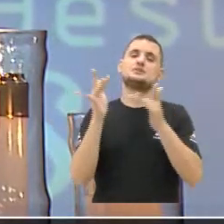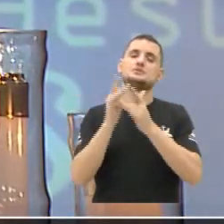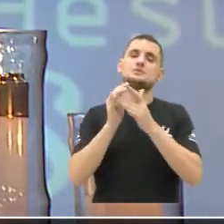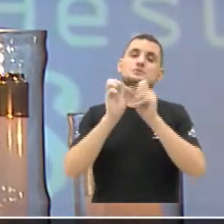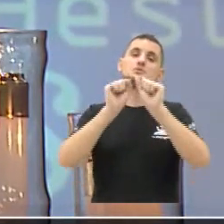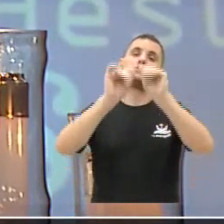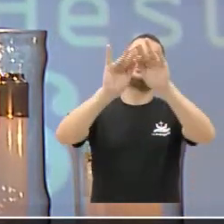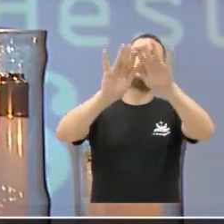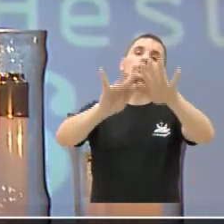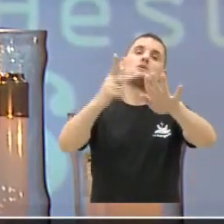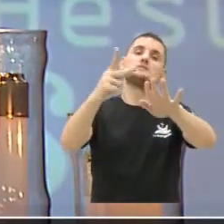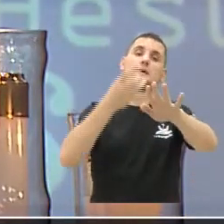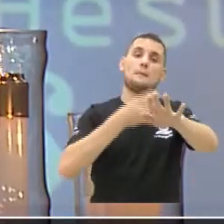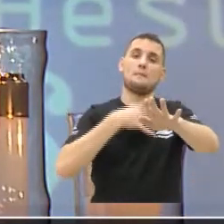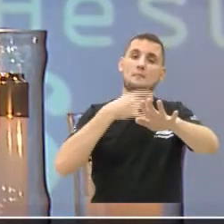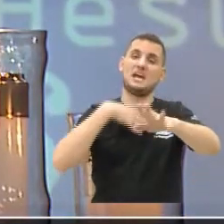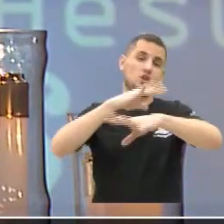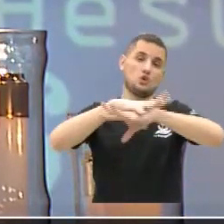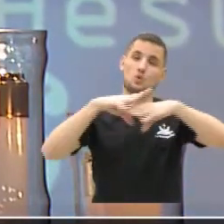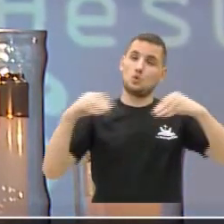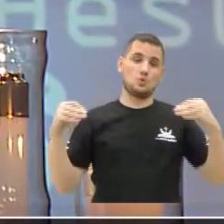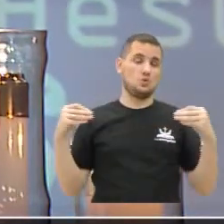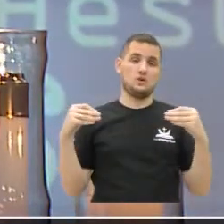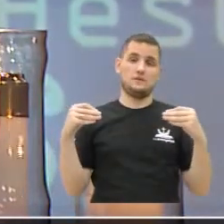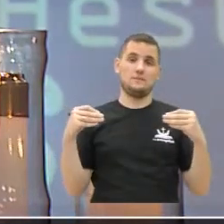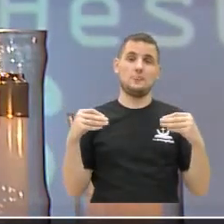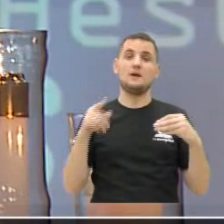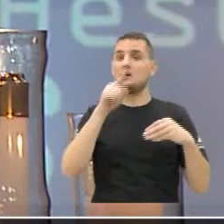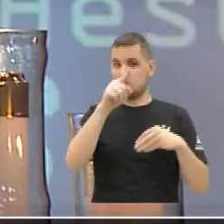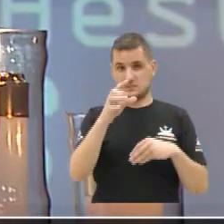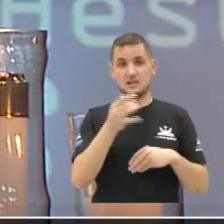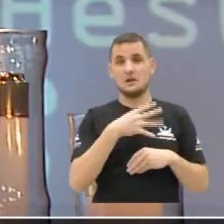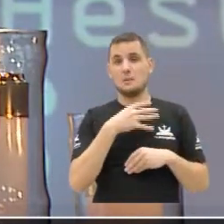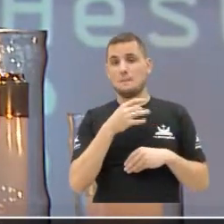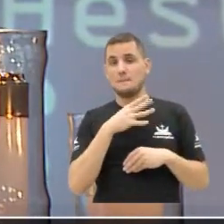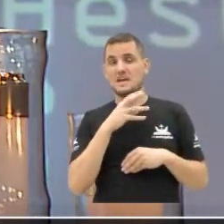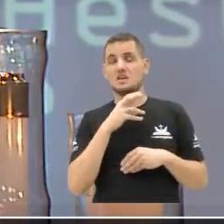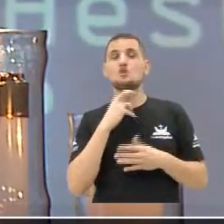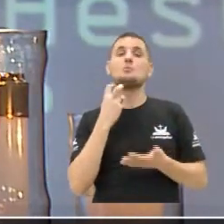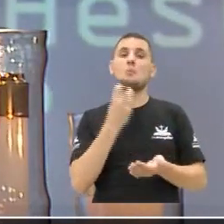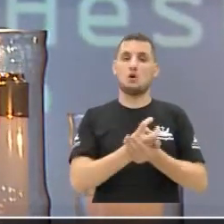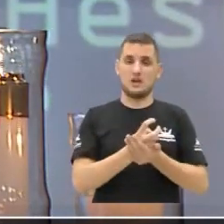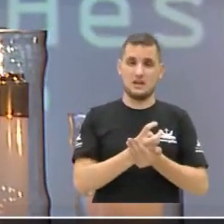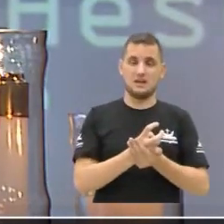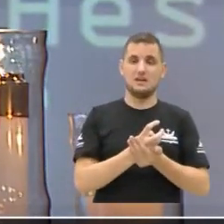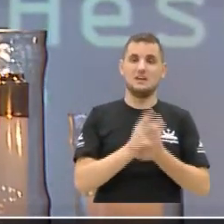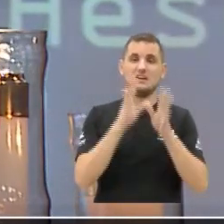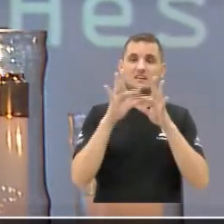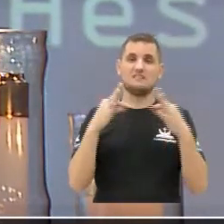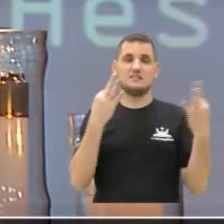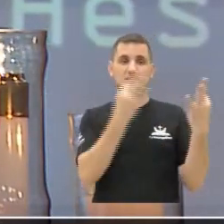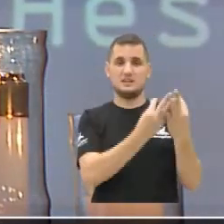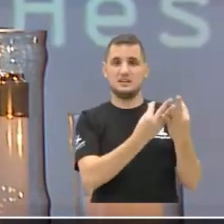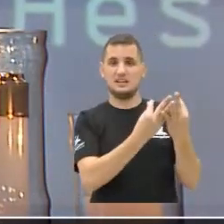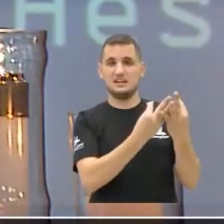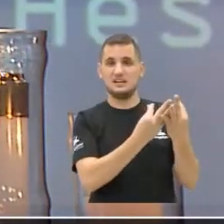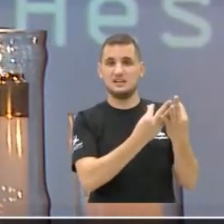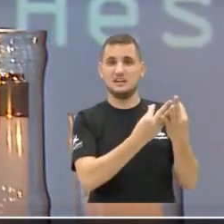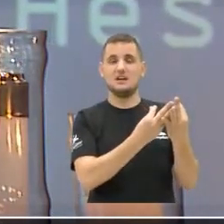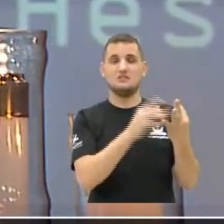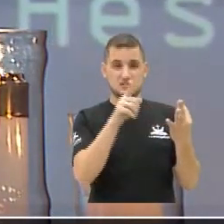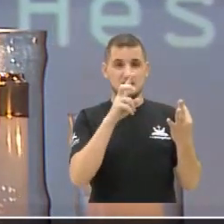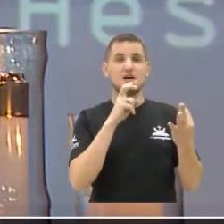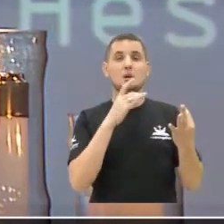que você tem de morrer e não cuidar da sua família. Como diz o